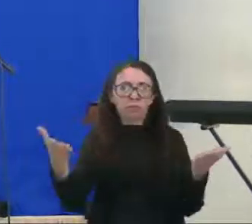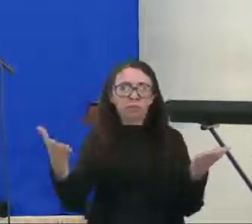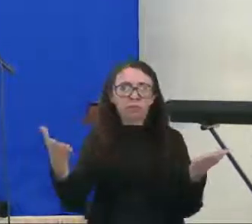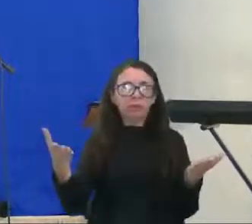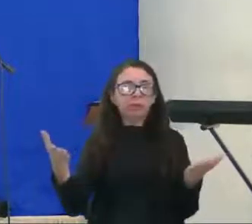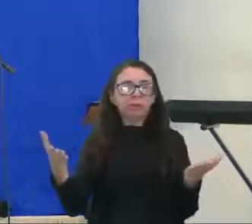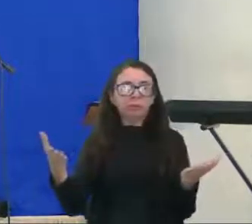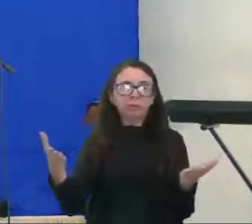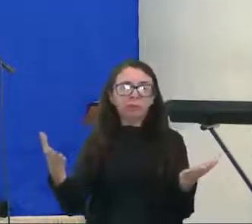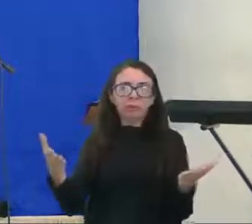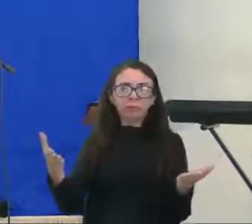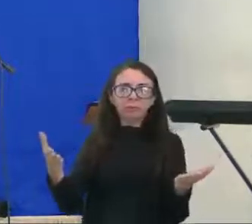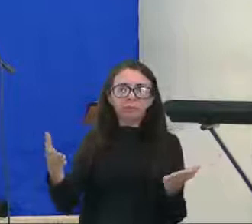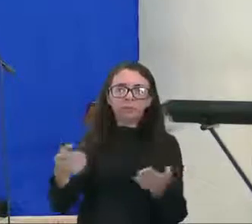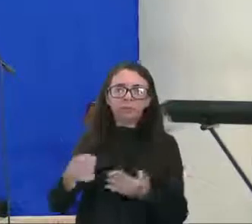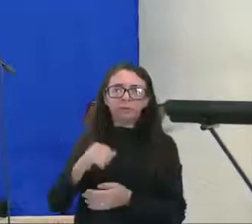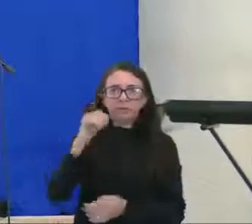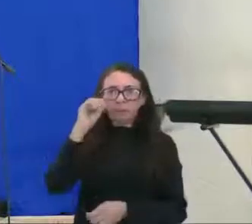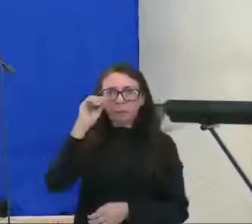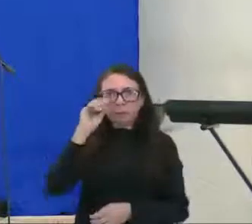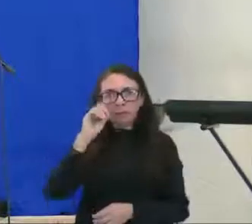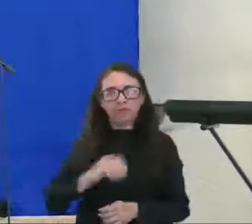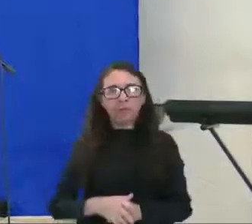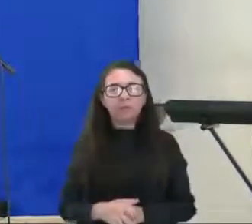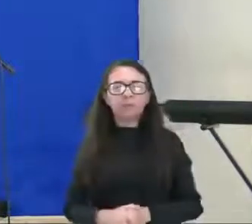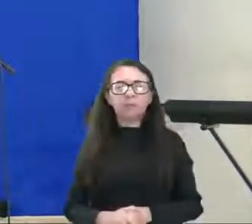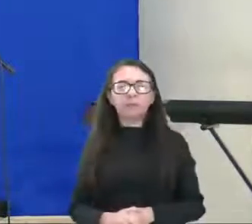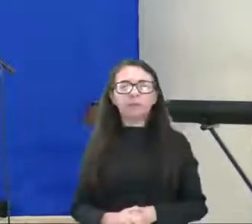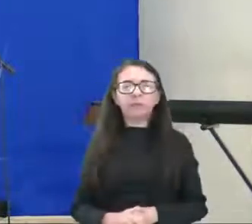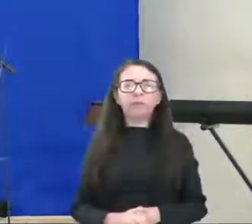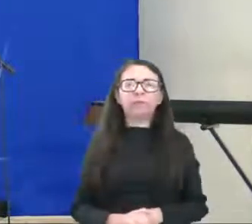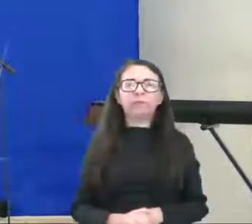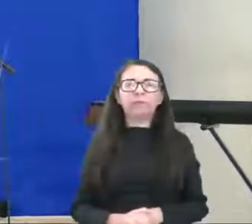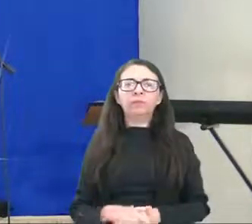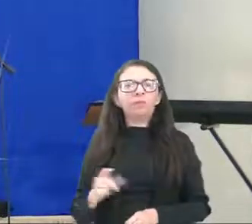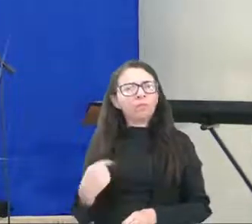para poder fazer alguma coisa para Deus ou para a sua igreja.